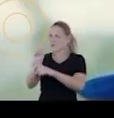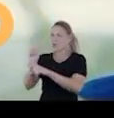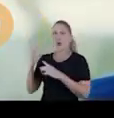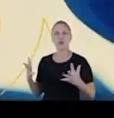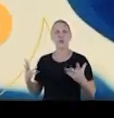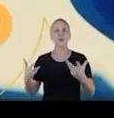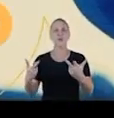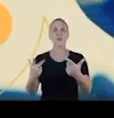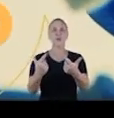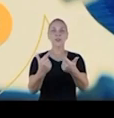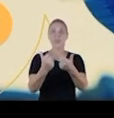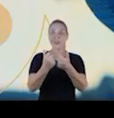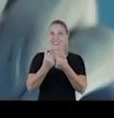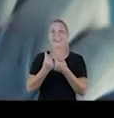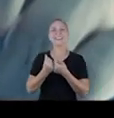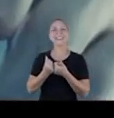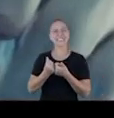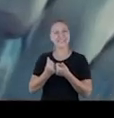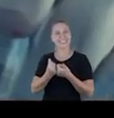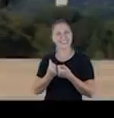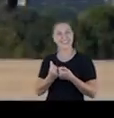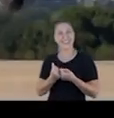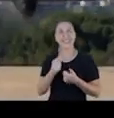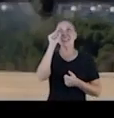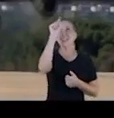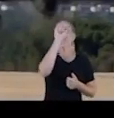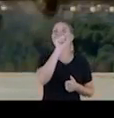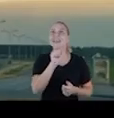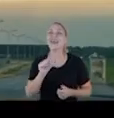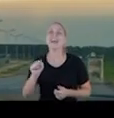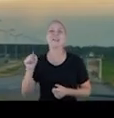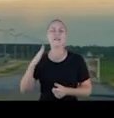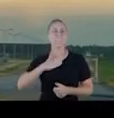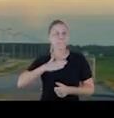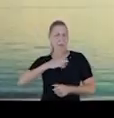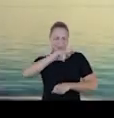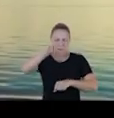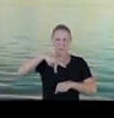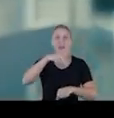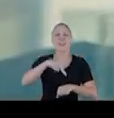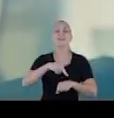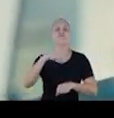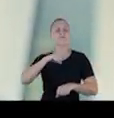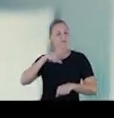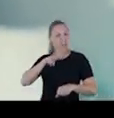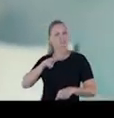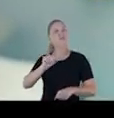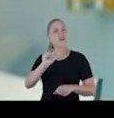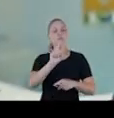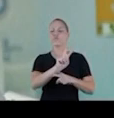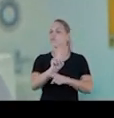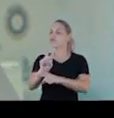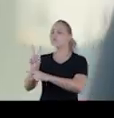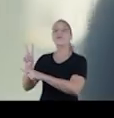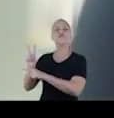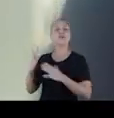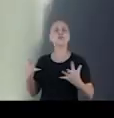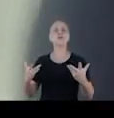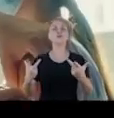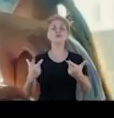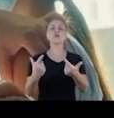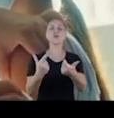todo imunizado. Em cada canto desse meu país terá